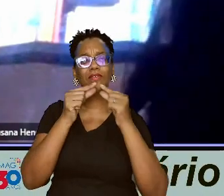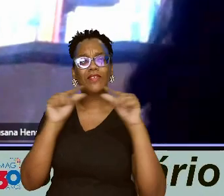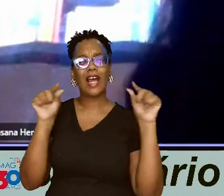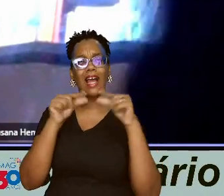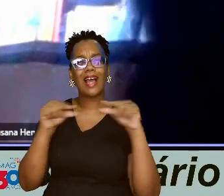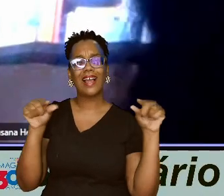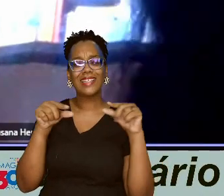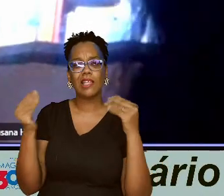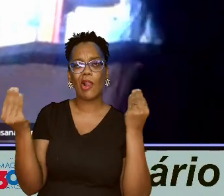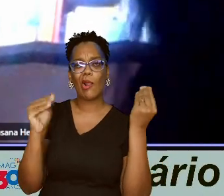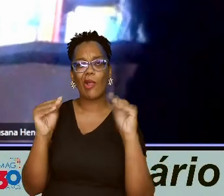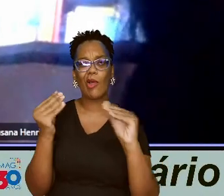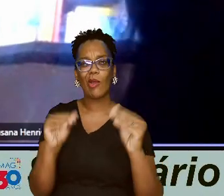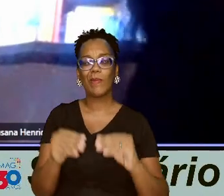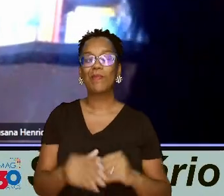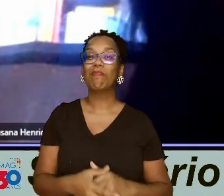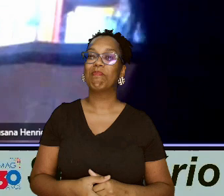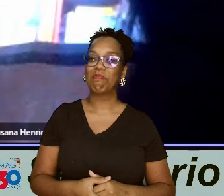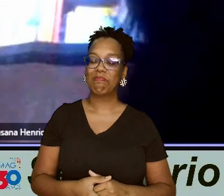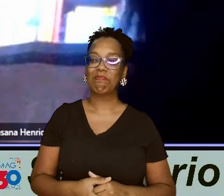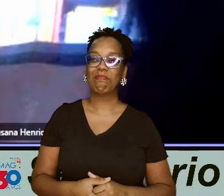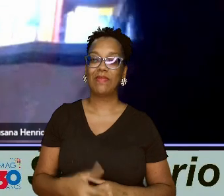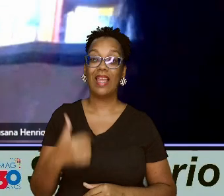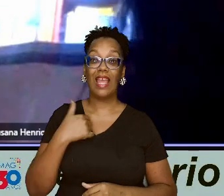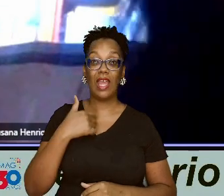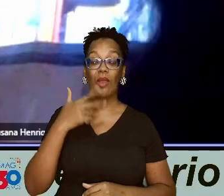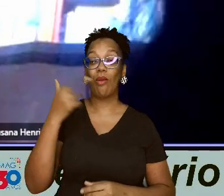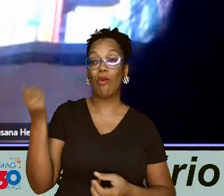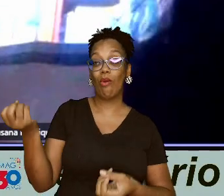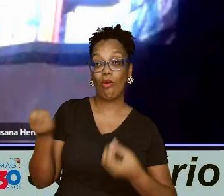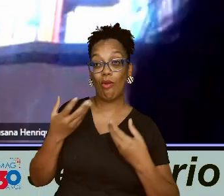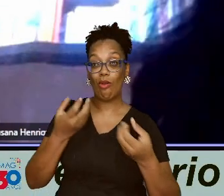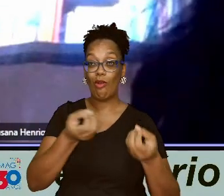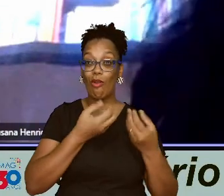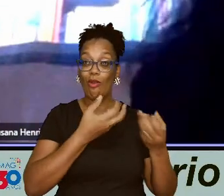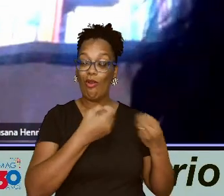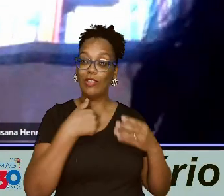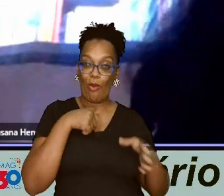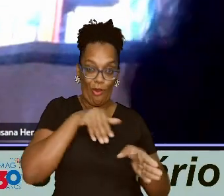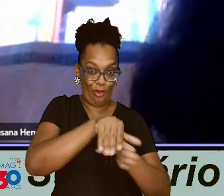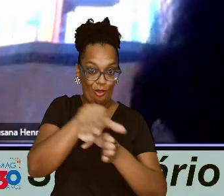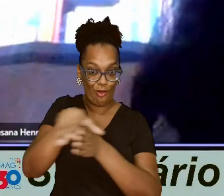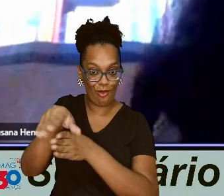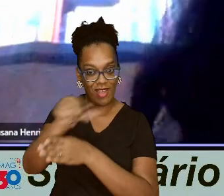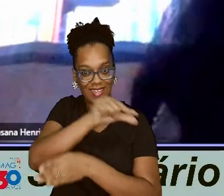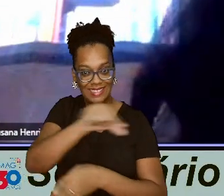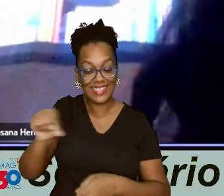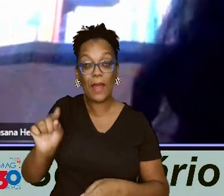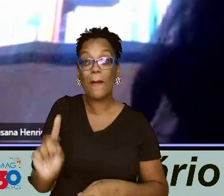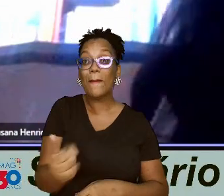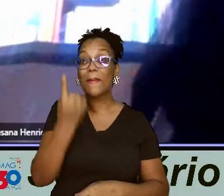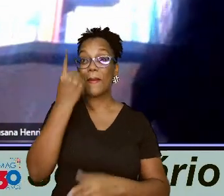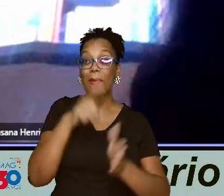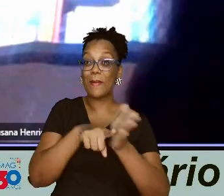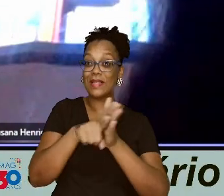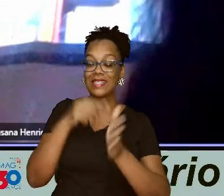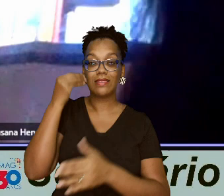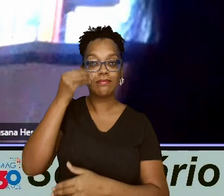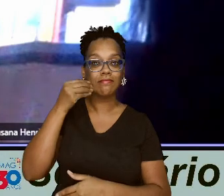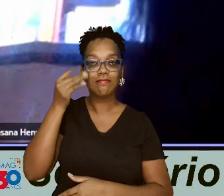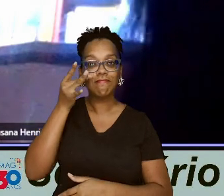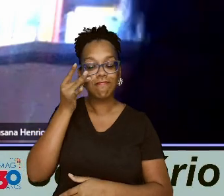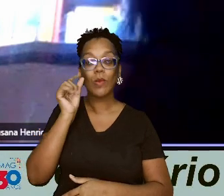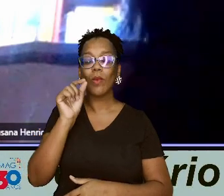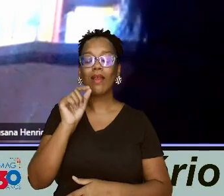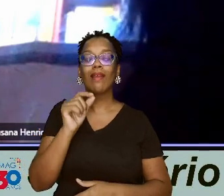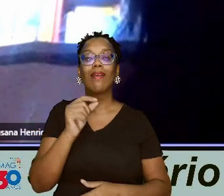e que é o que eu ouço dos meus orientandos também, quando eles vão fazer a sua primeira pesquisa empírica, que é uma no final,